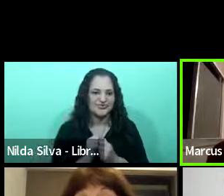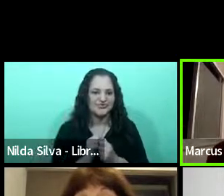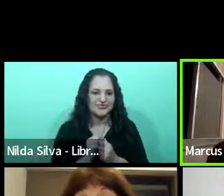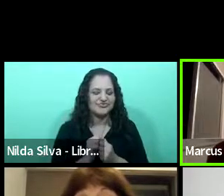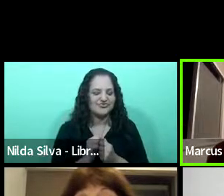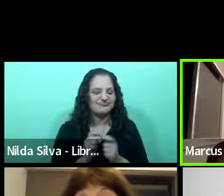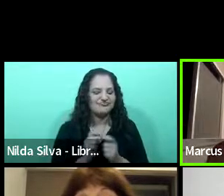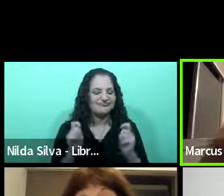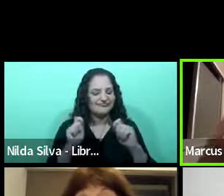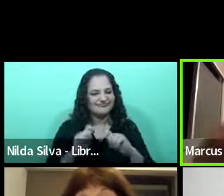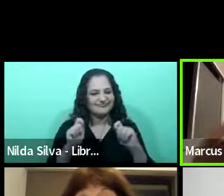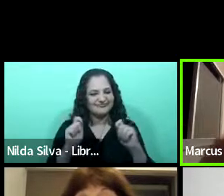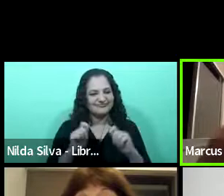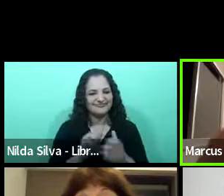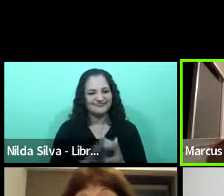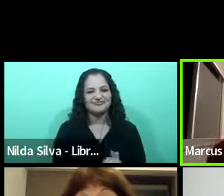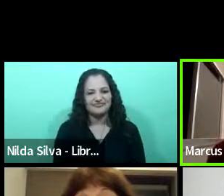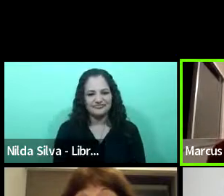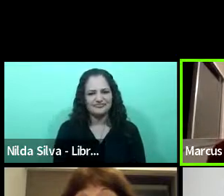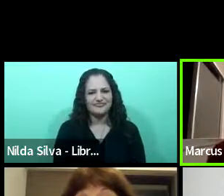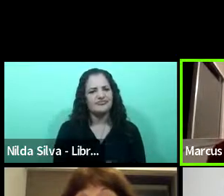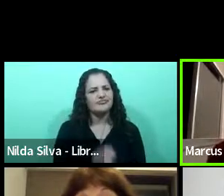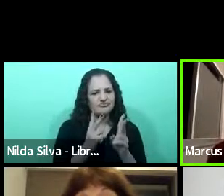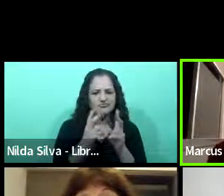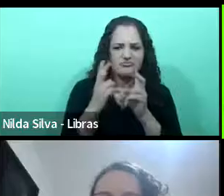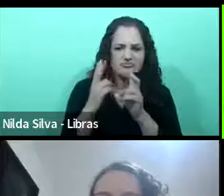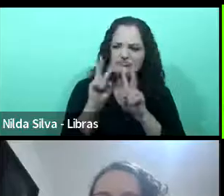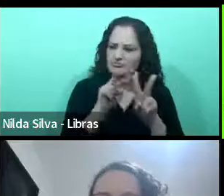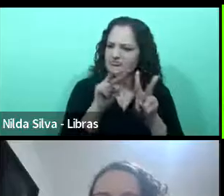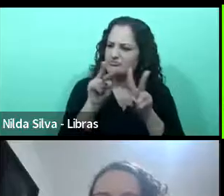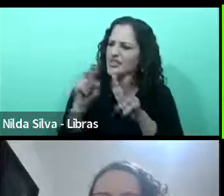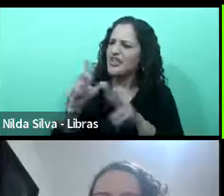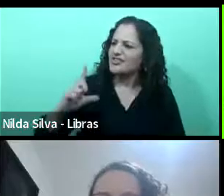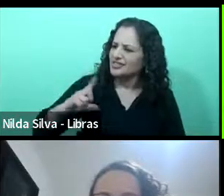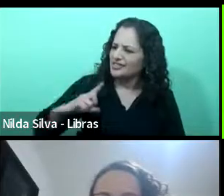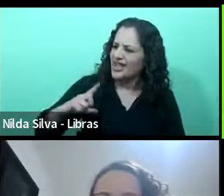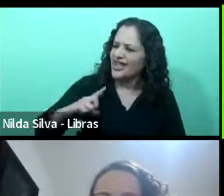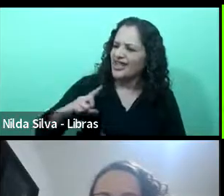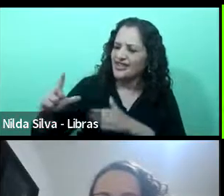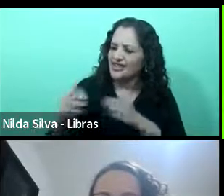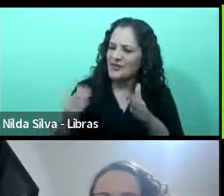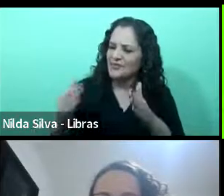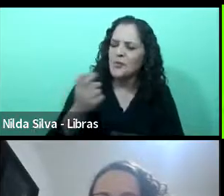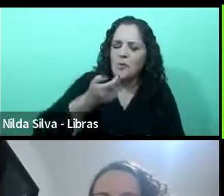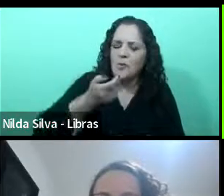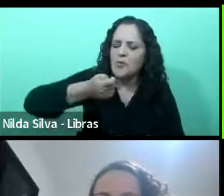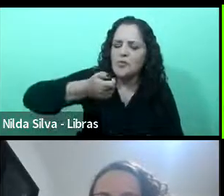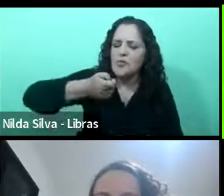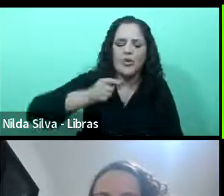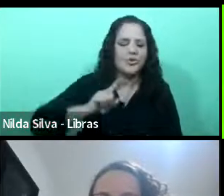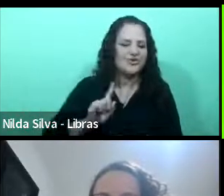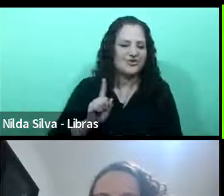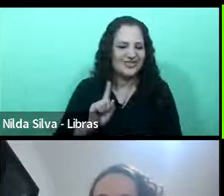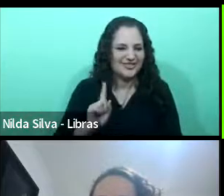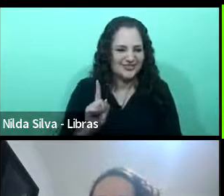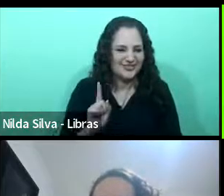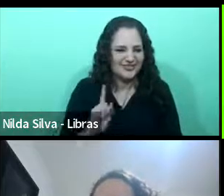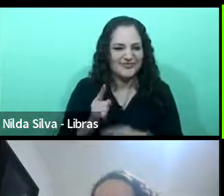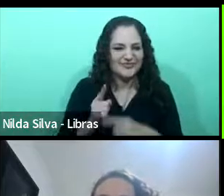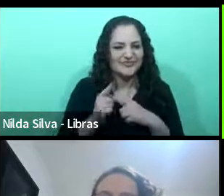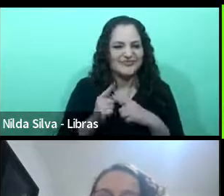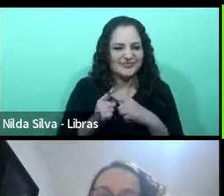algo possível. Eu vejo muitos caminhos, sabe? Eu não vejo poucos, assim, porque você